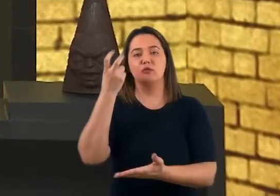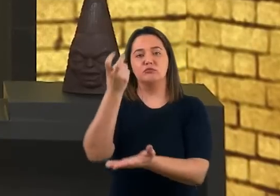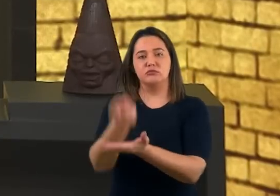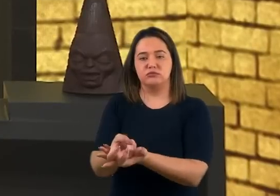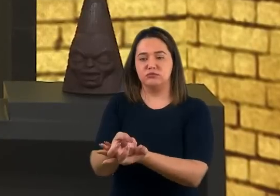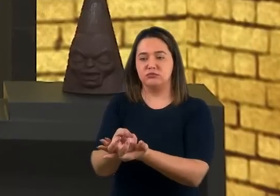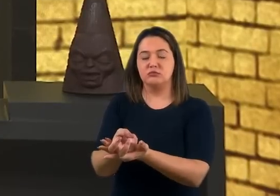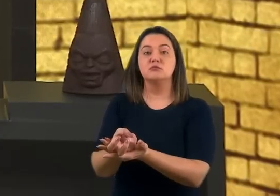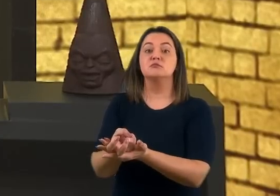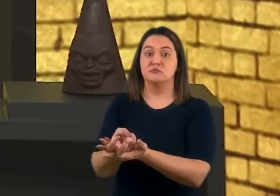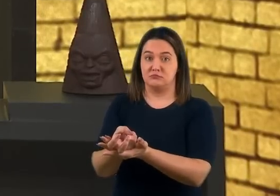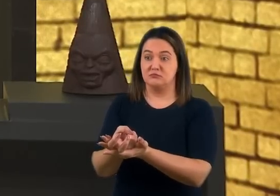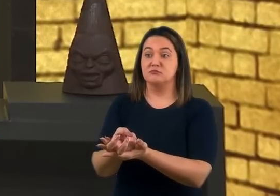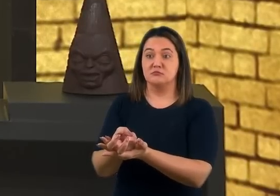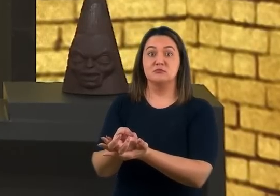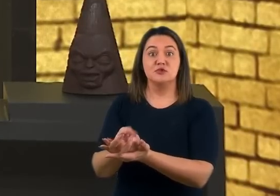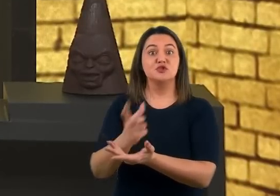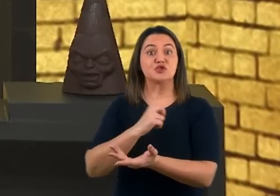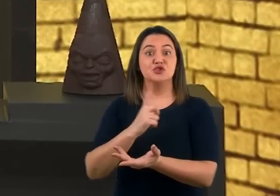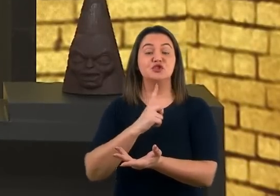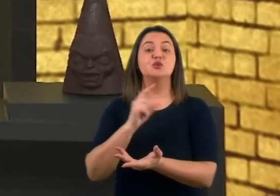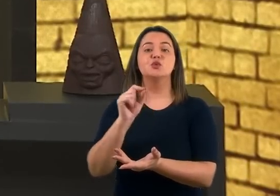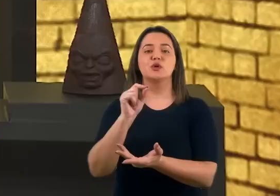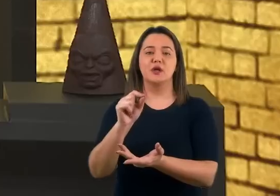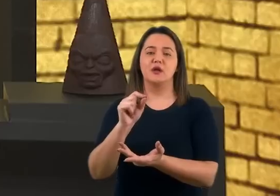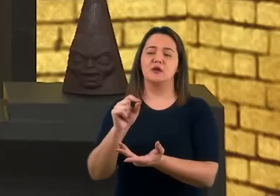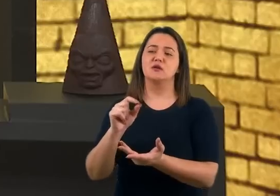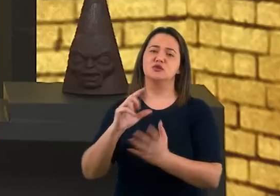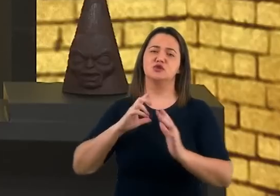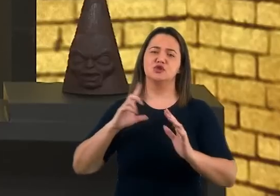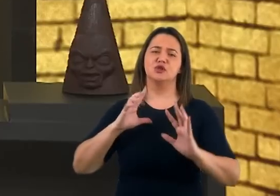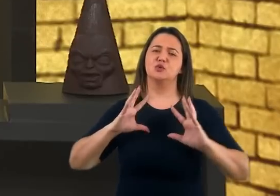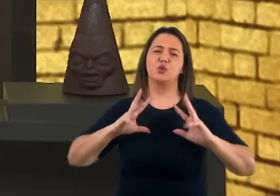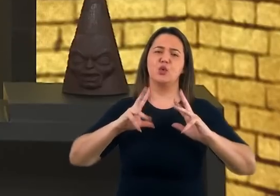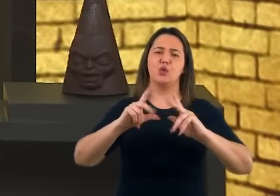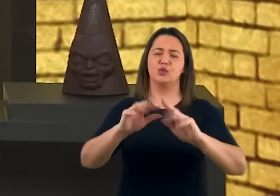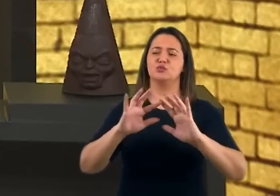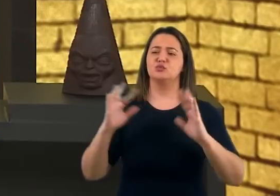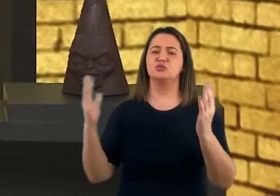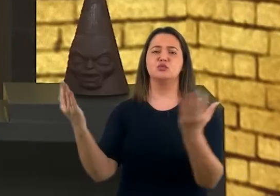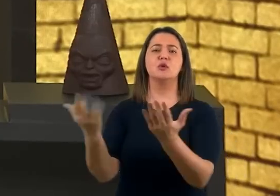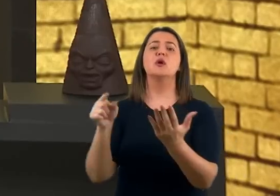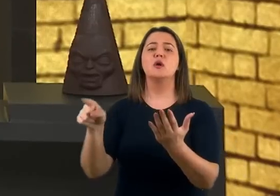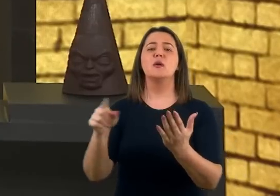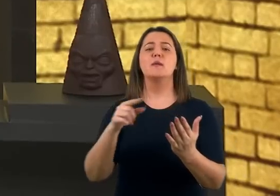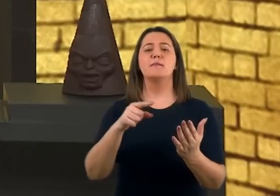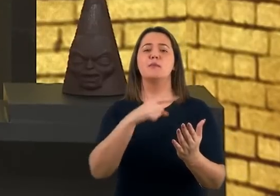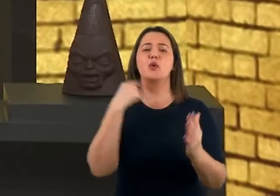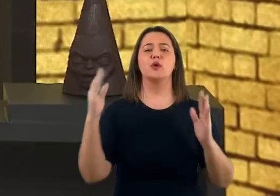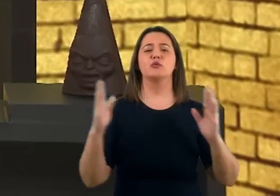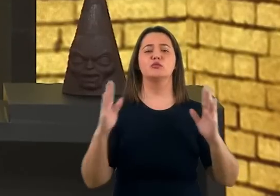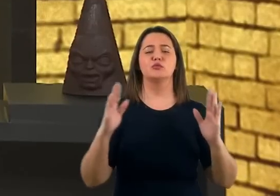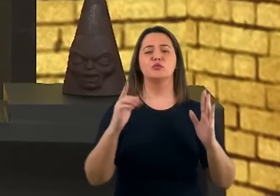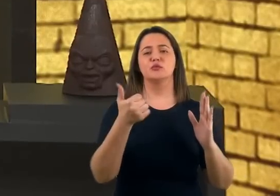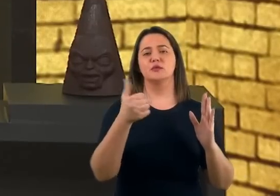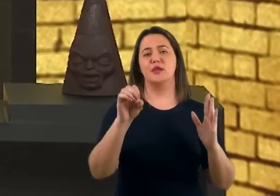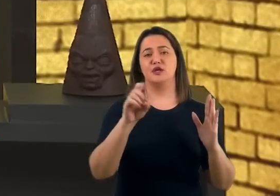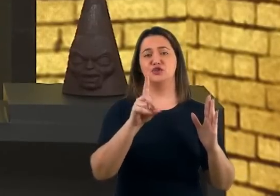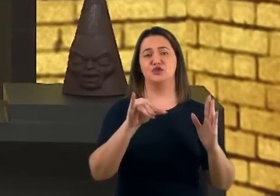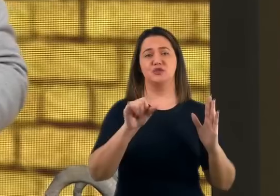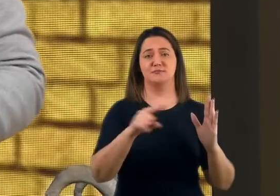falecer, tudo cercado por seus imediatos num prazo de apenas 10